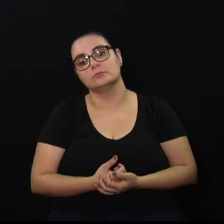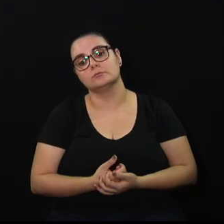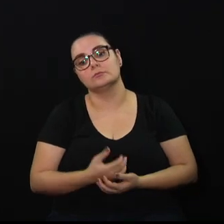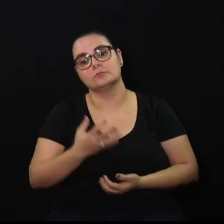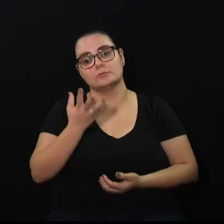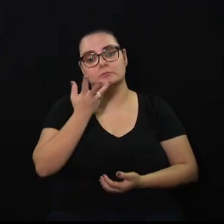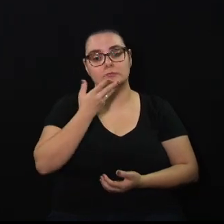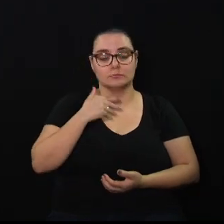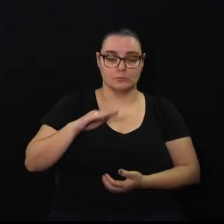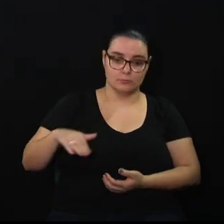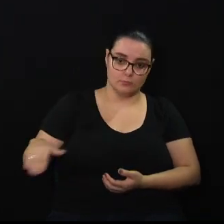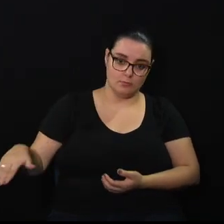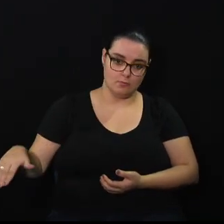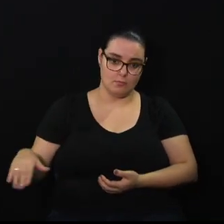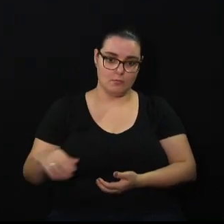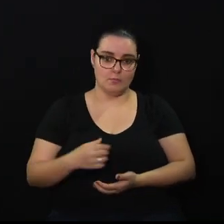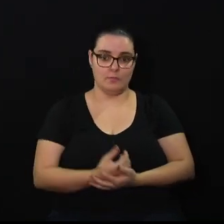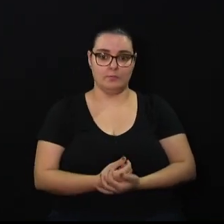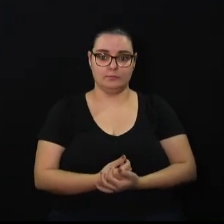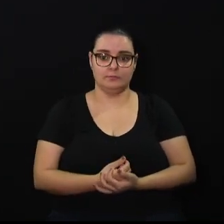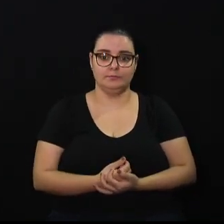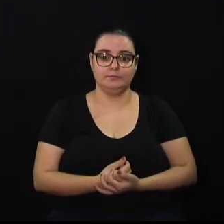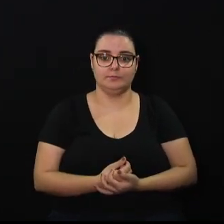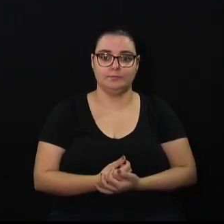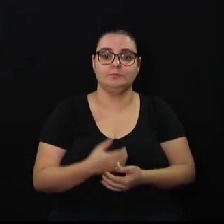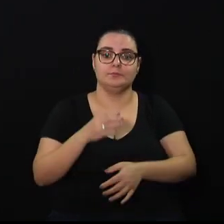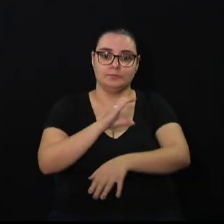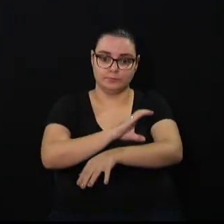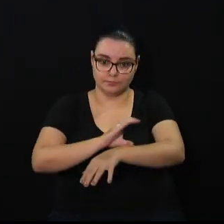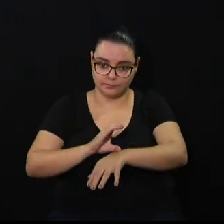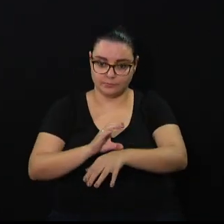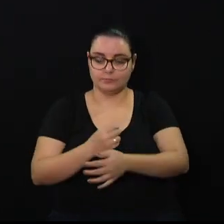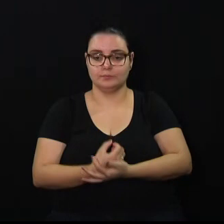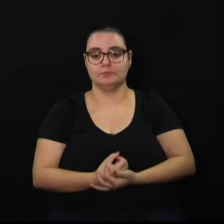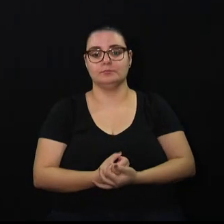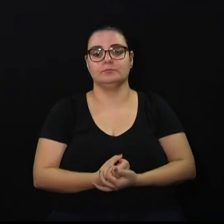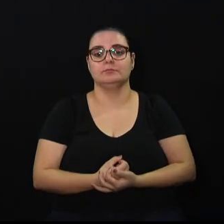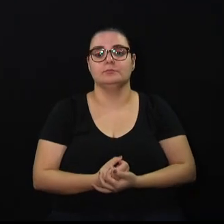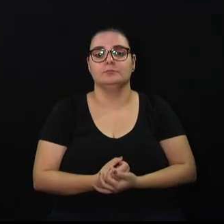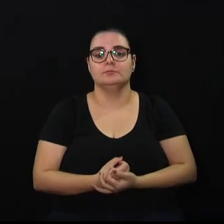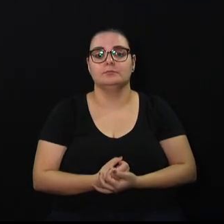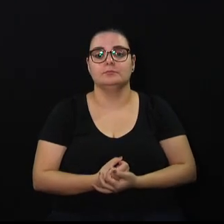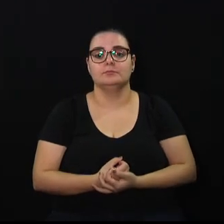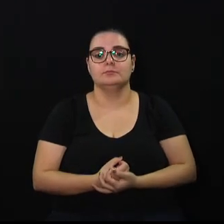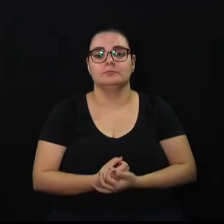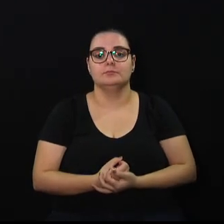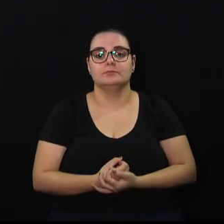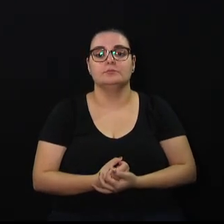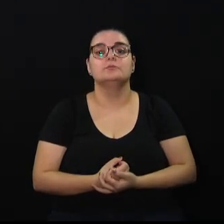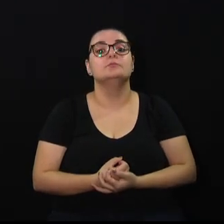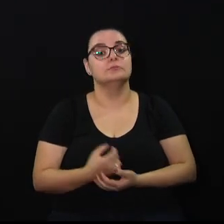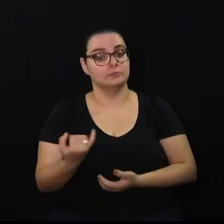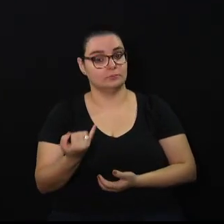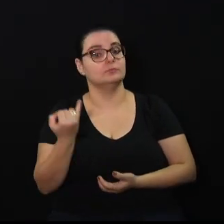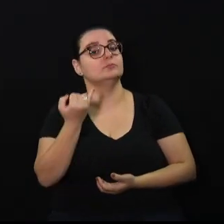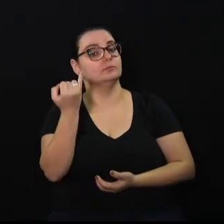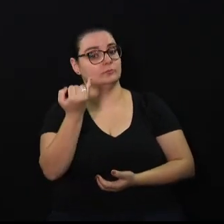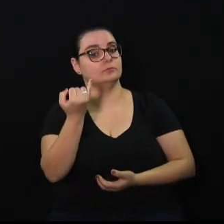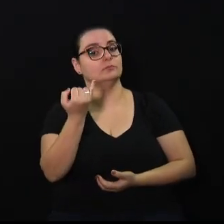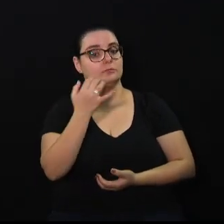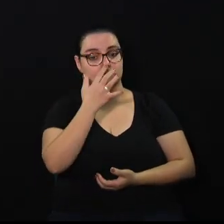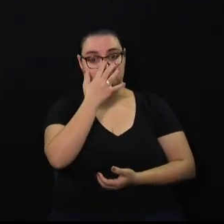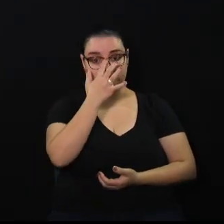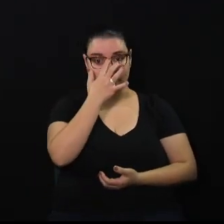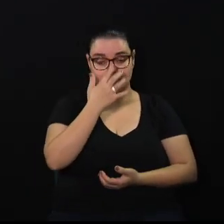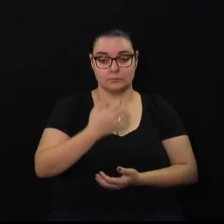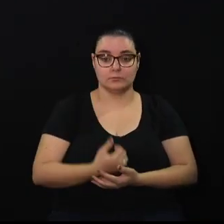eles têm é questões comportamentais que são anjos de uma forma geral bastante significativas e aí